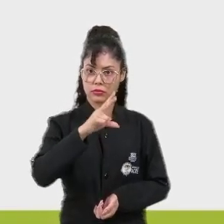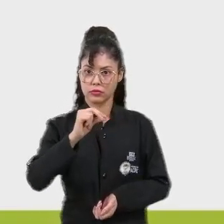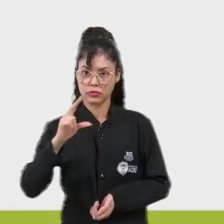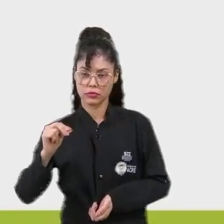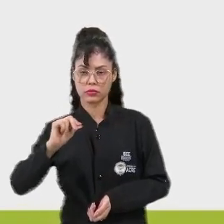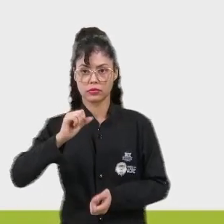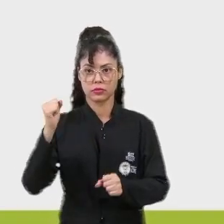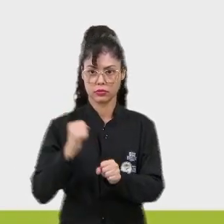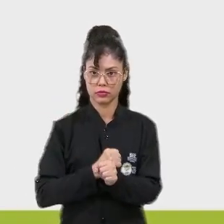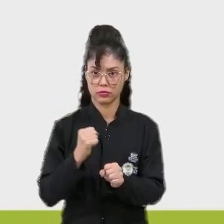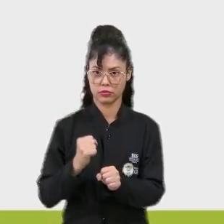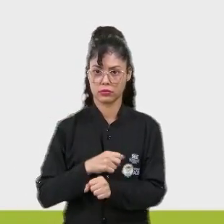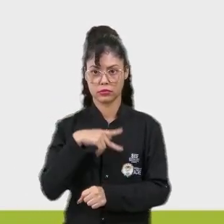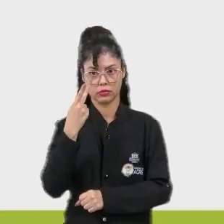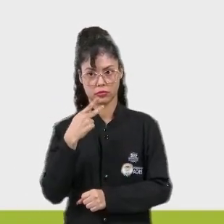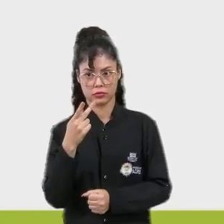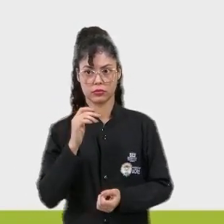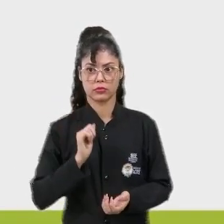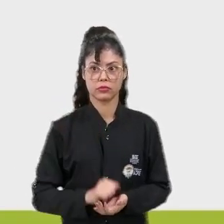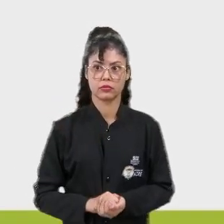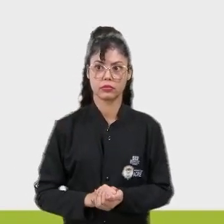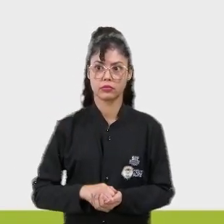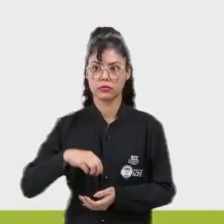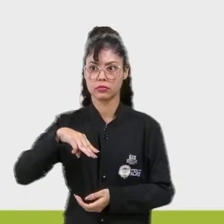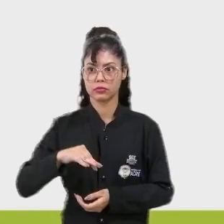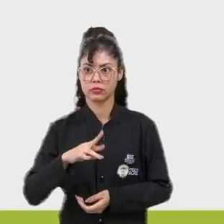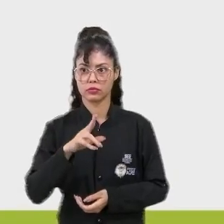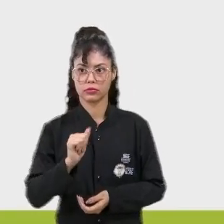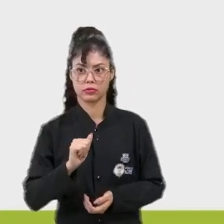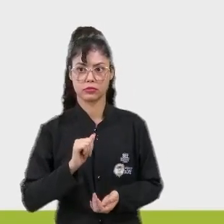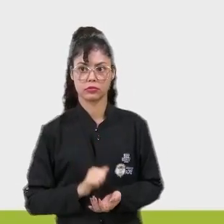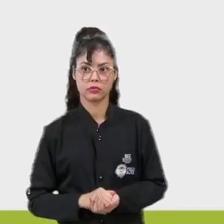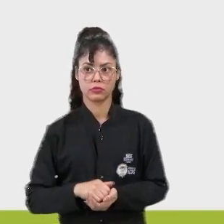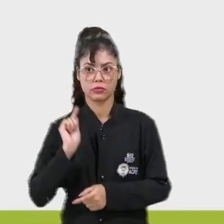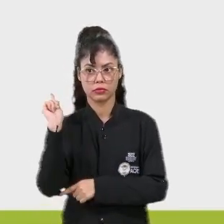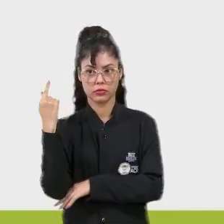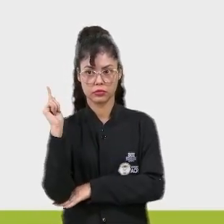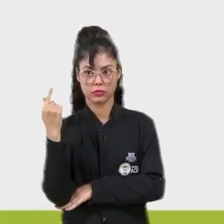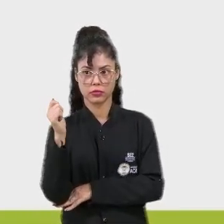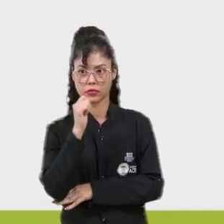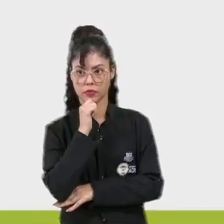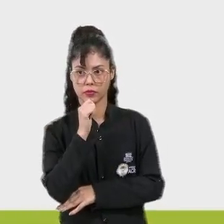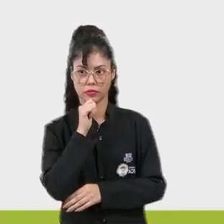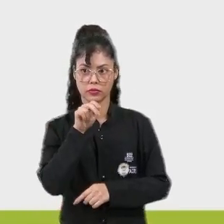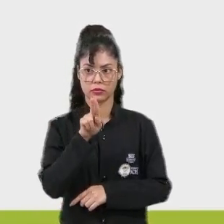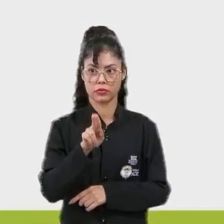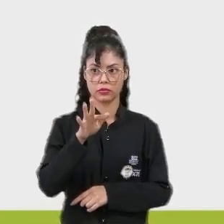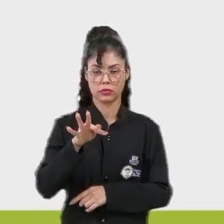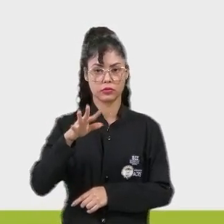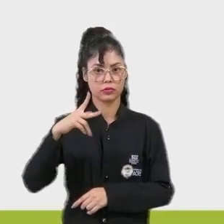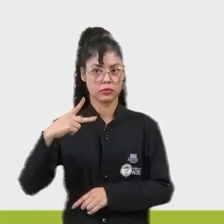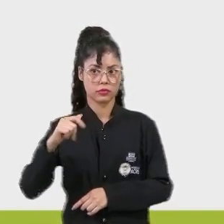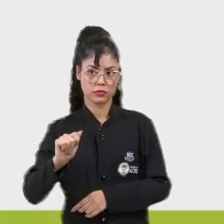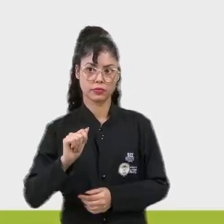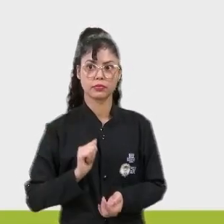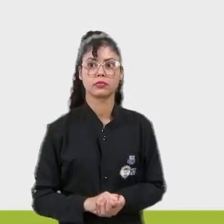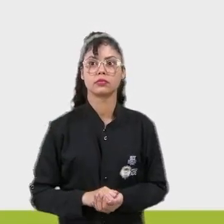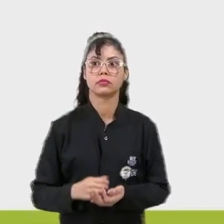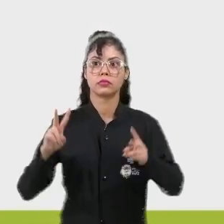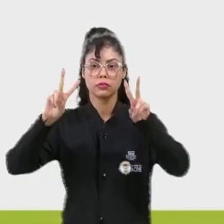anos, diz Milton Mata, geólogo da UFPA. Em